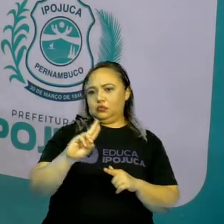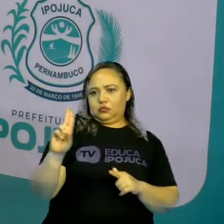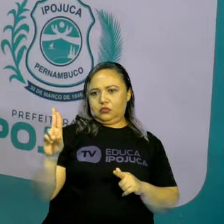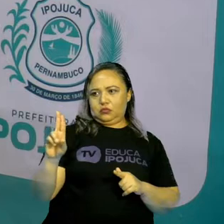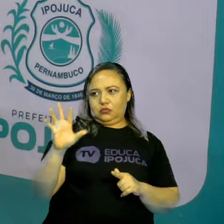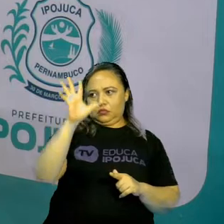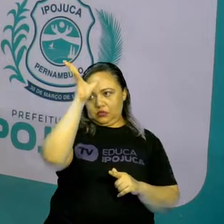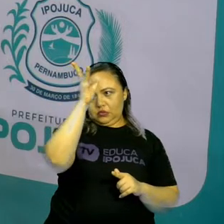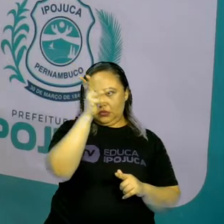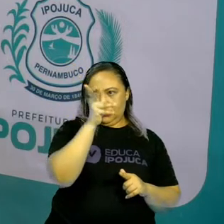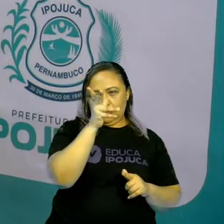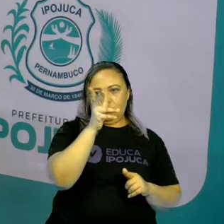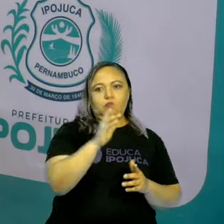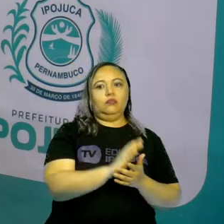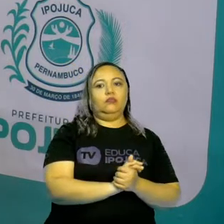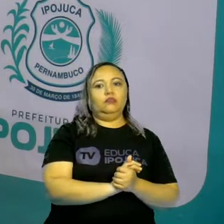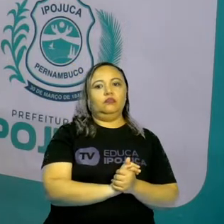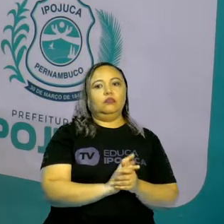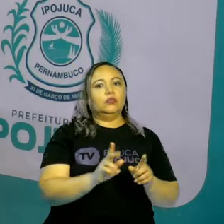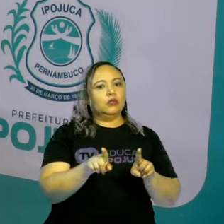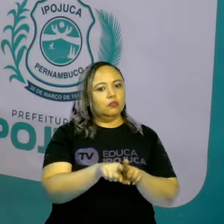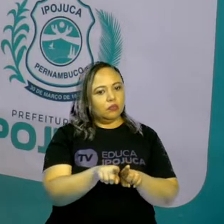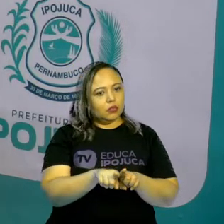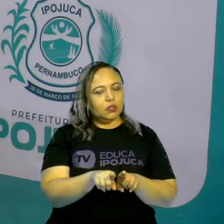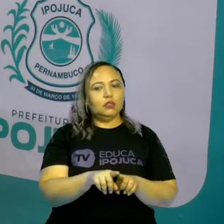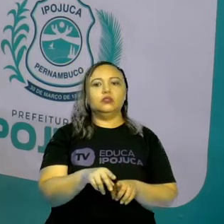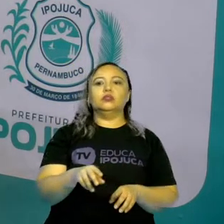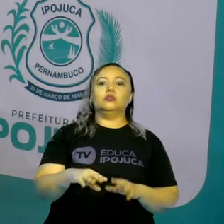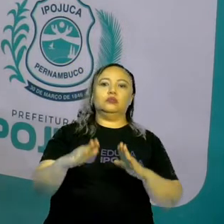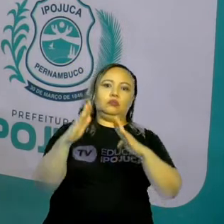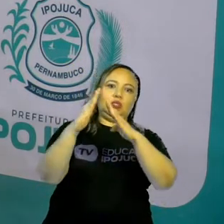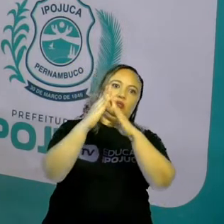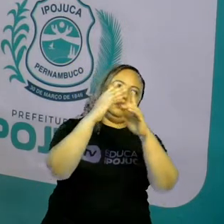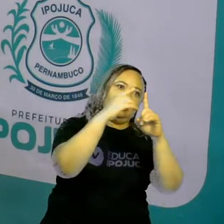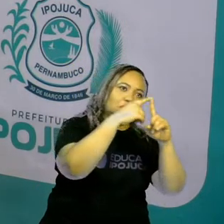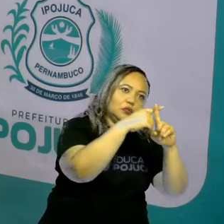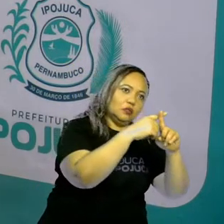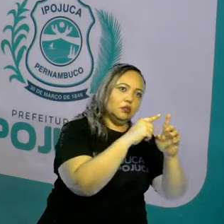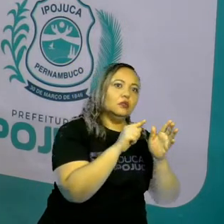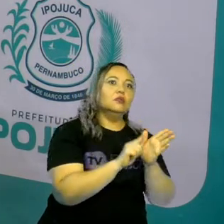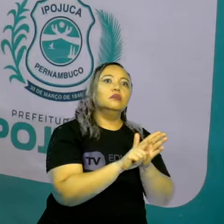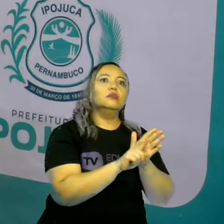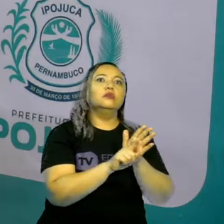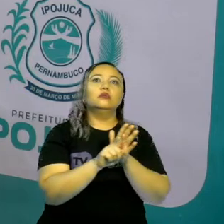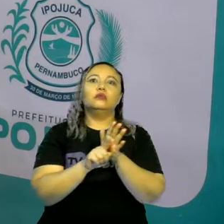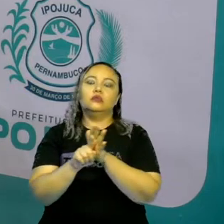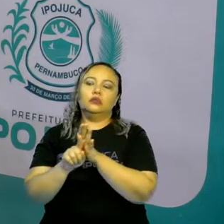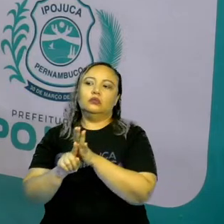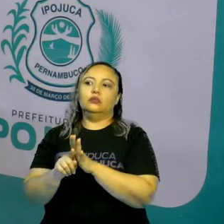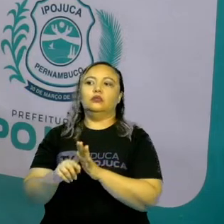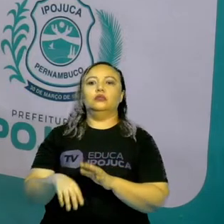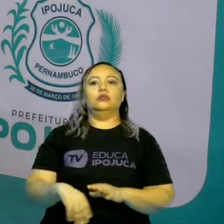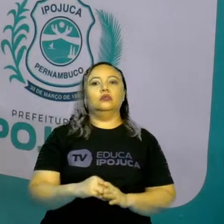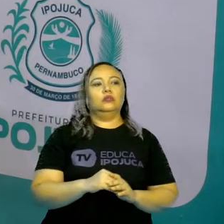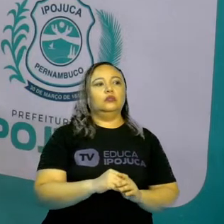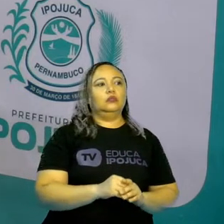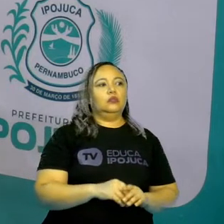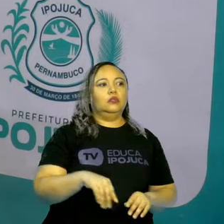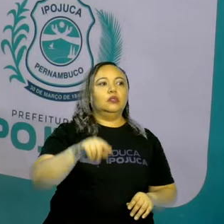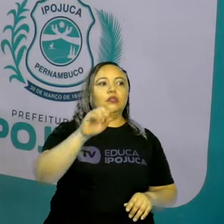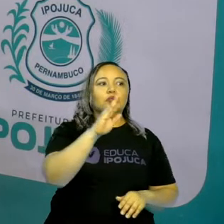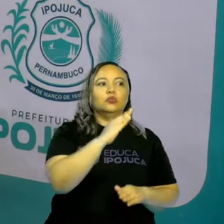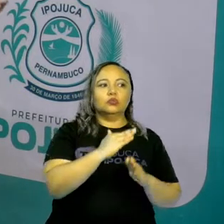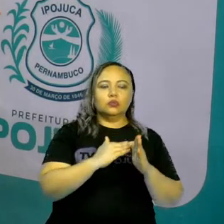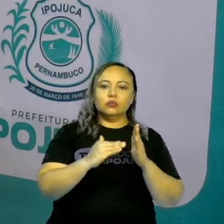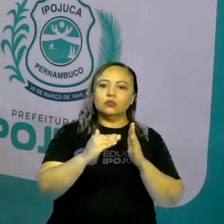os monumentos culturais, as igrejas. Você pode pesquisar sobre o turismo.